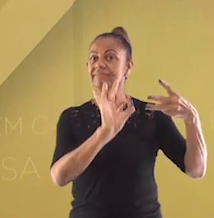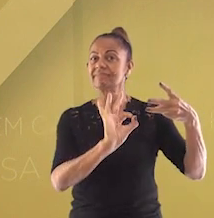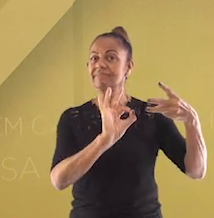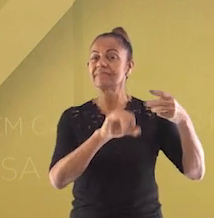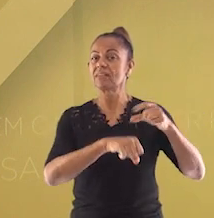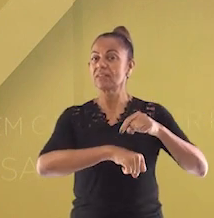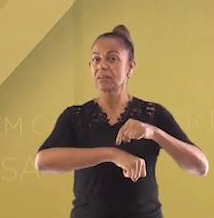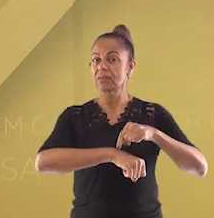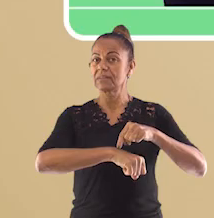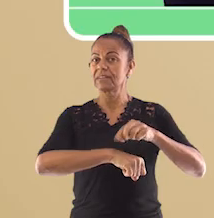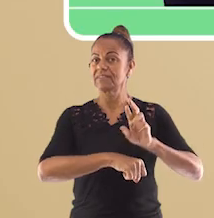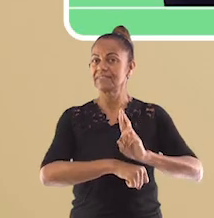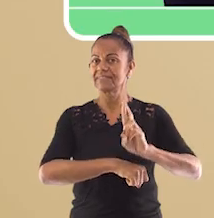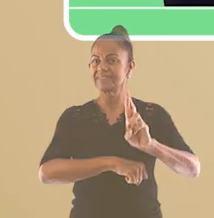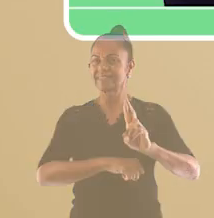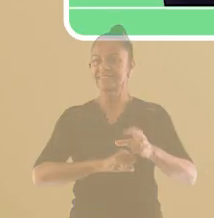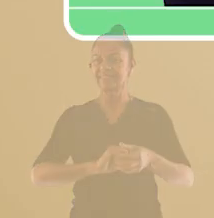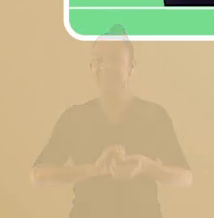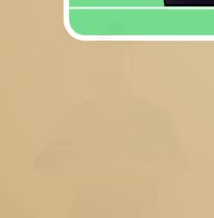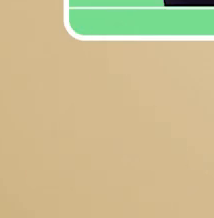tempo para resposta